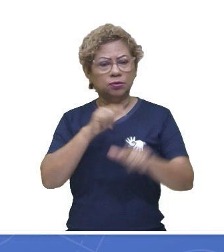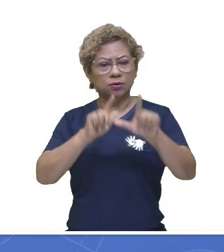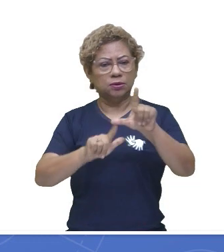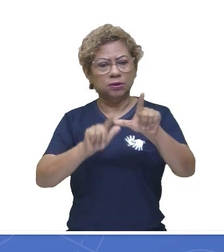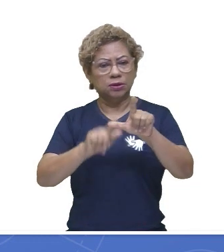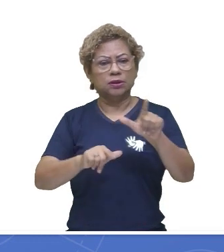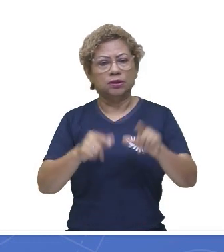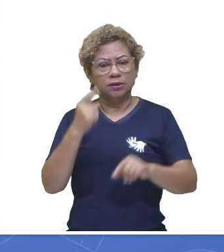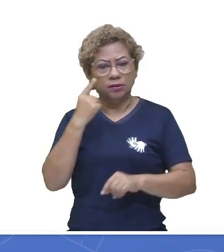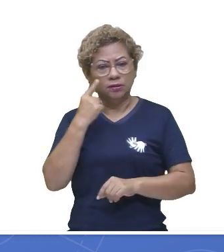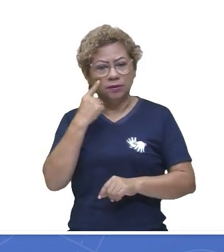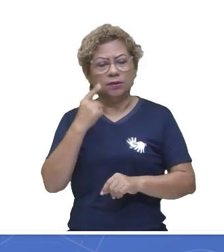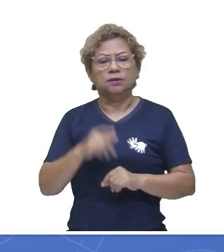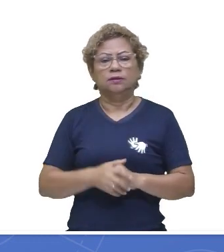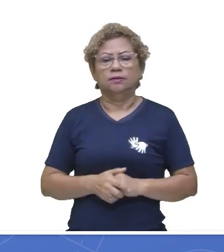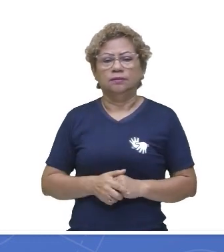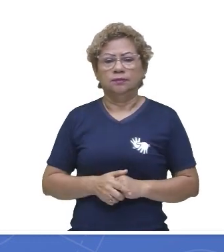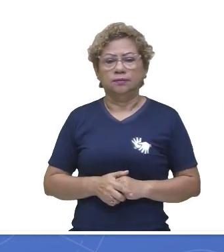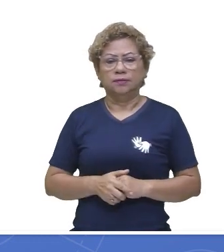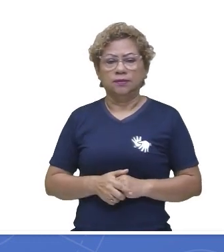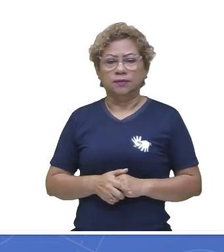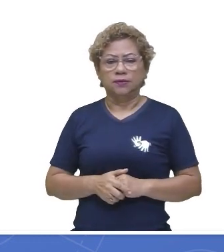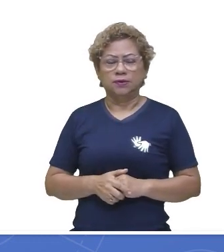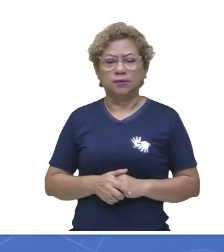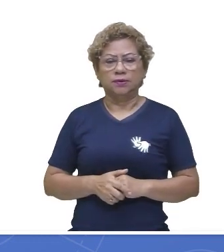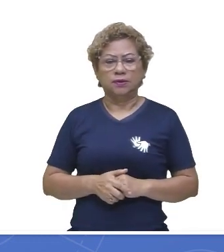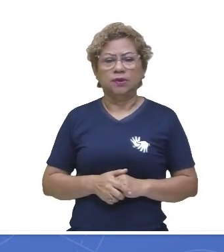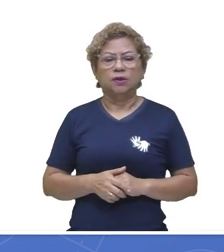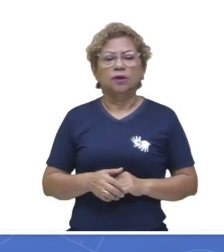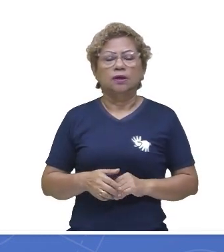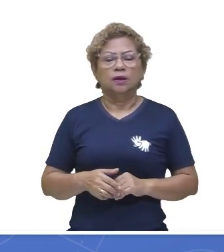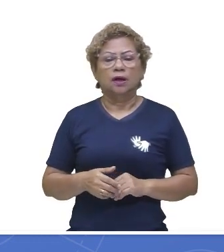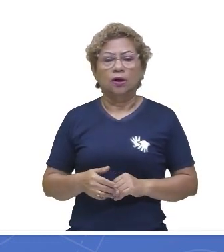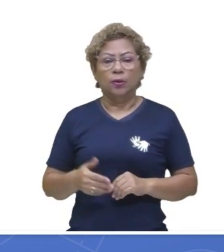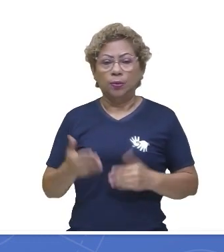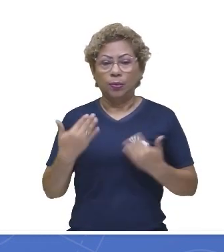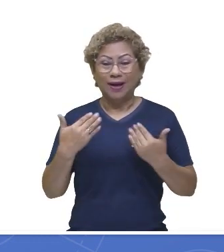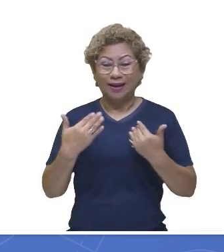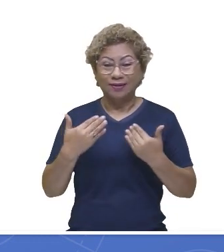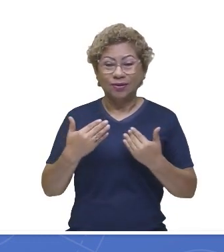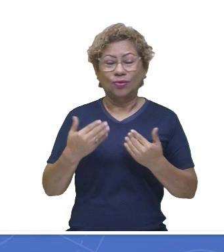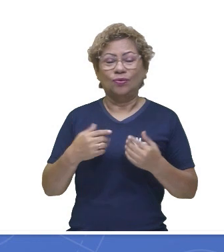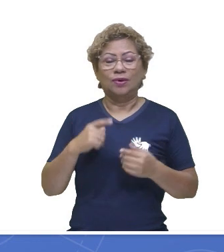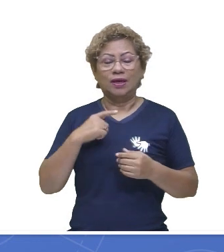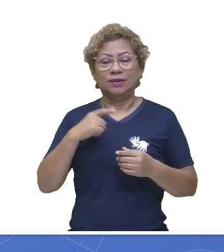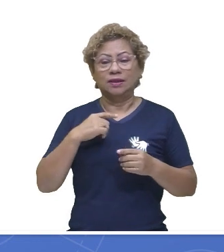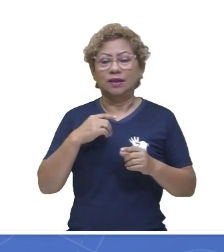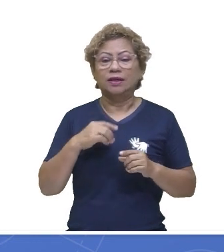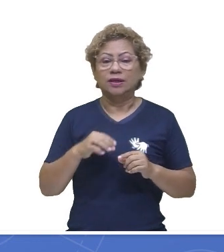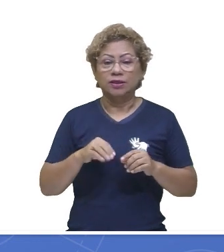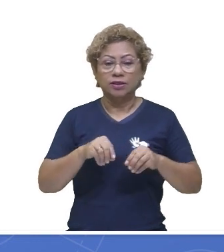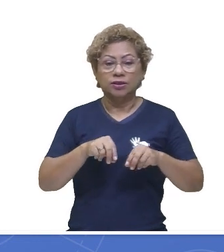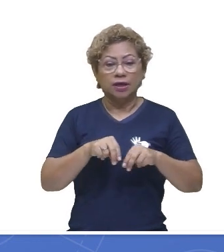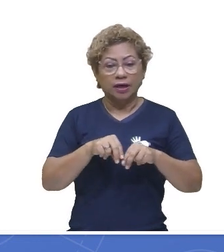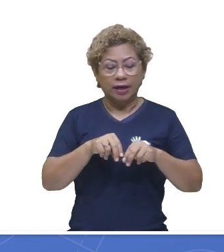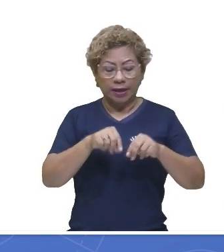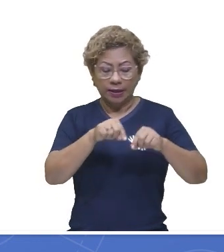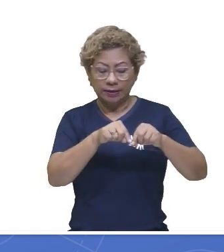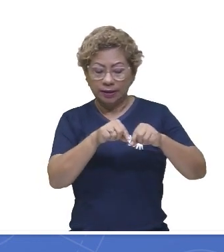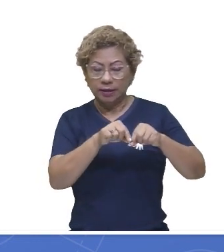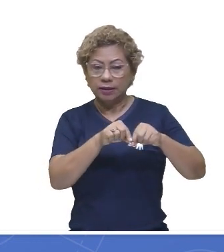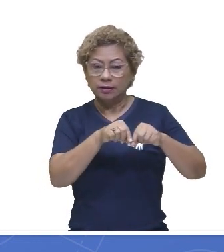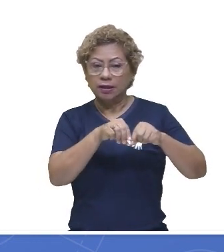internacional, ela é medida em joule, mas usualmente nós medimos ela em caloria, né, a medida